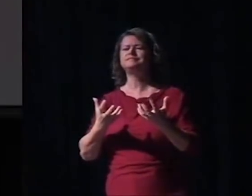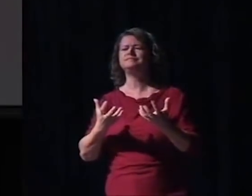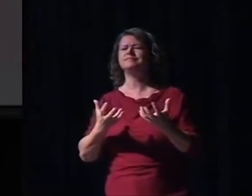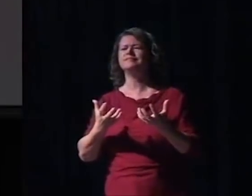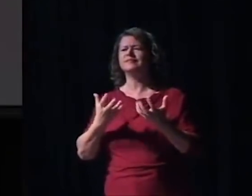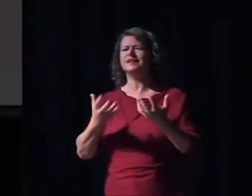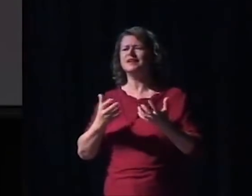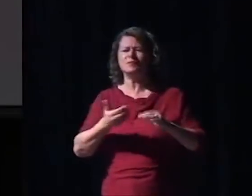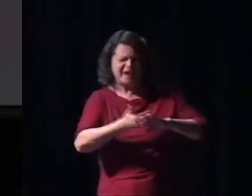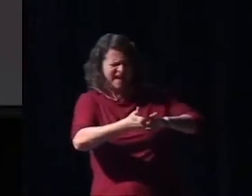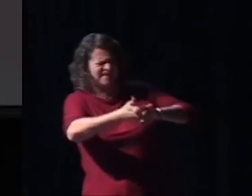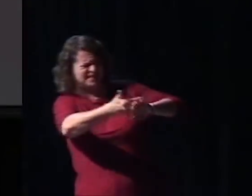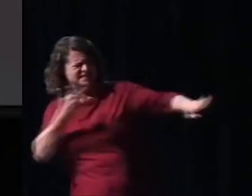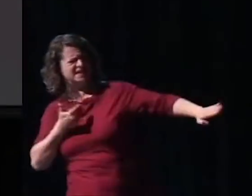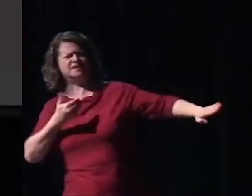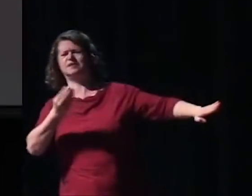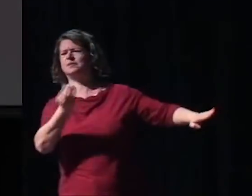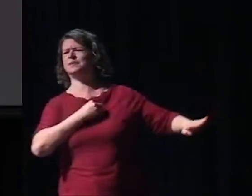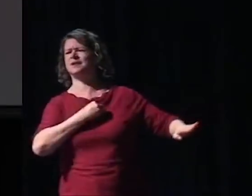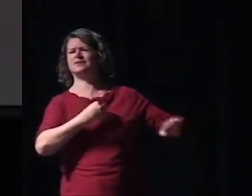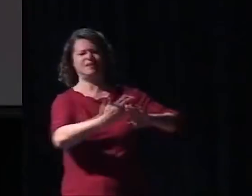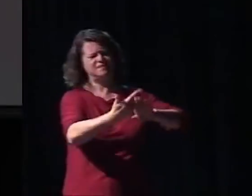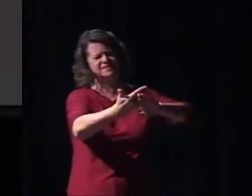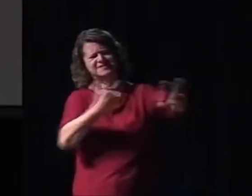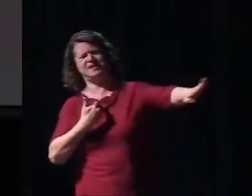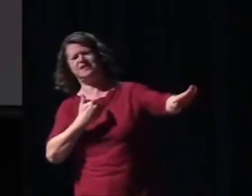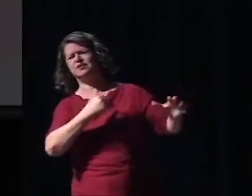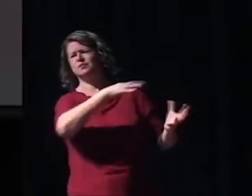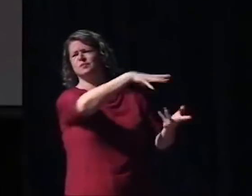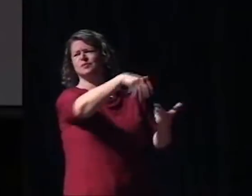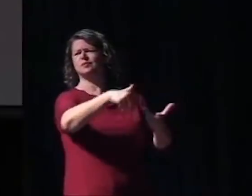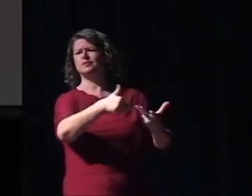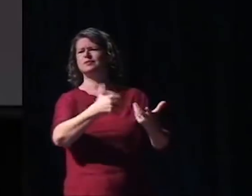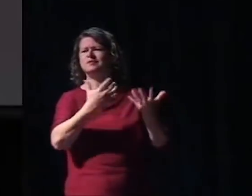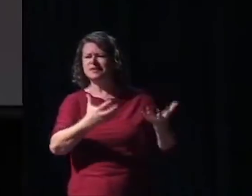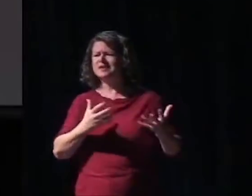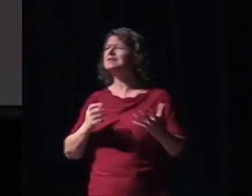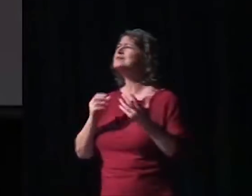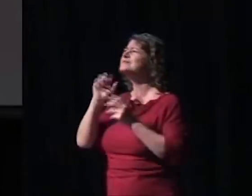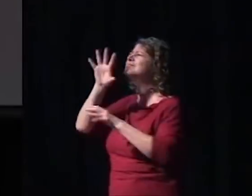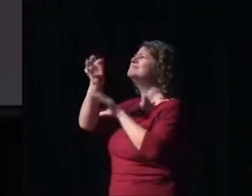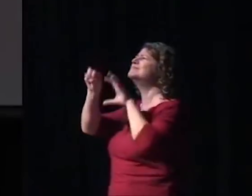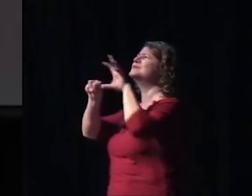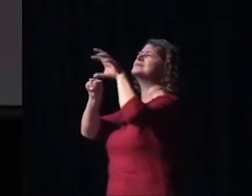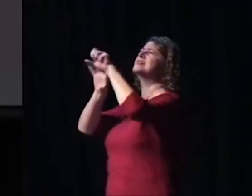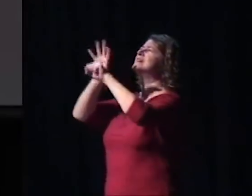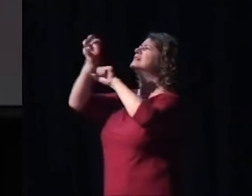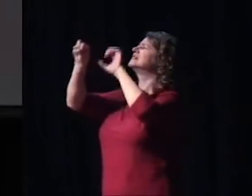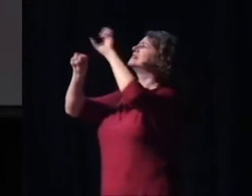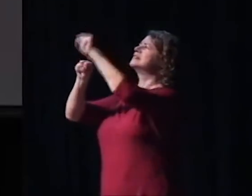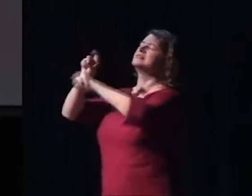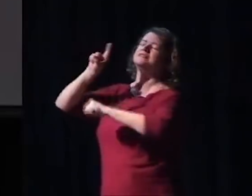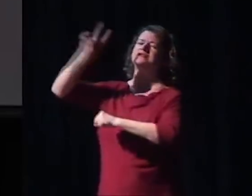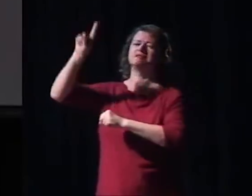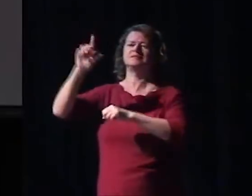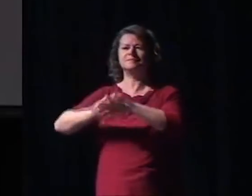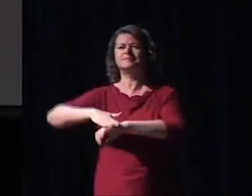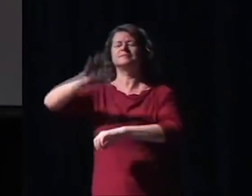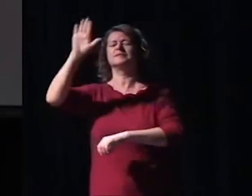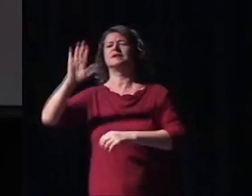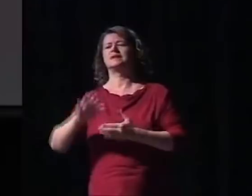colo daquilo que nós temos descansado. Nós queremos nos levantar, quebrar